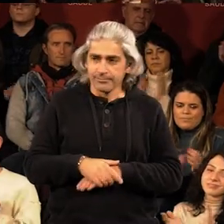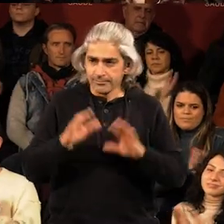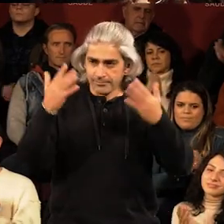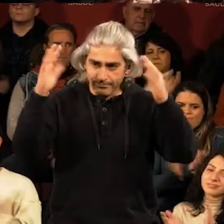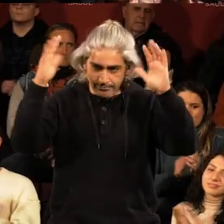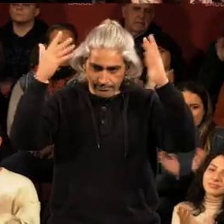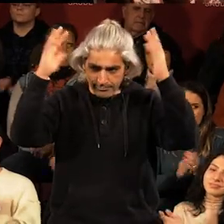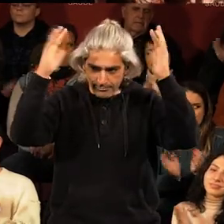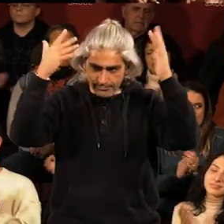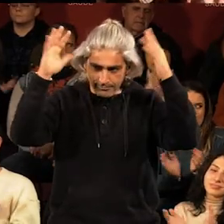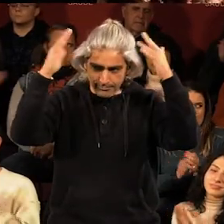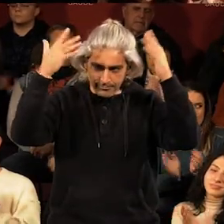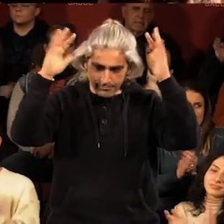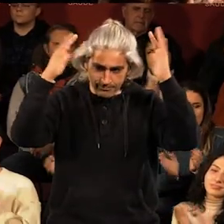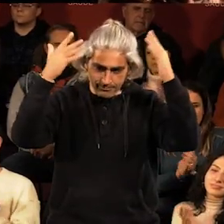vindo